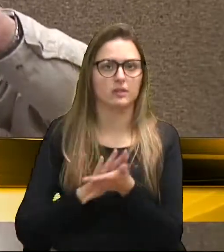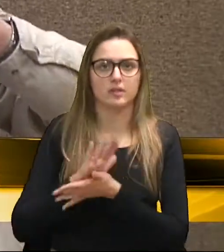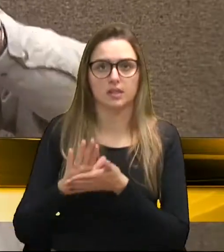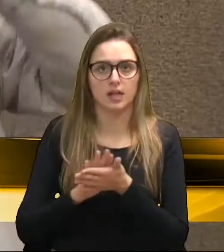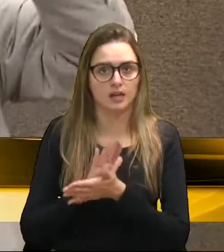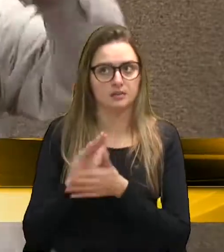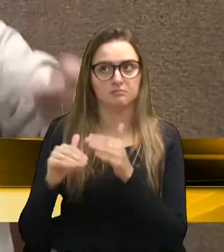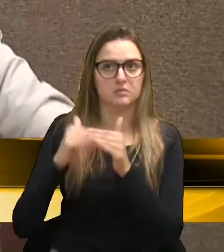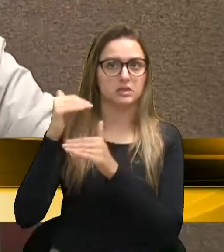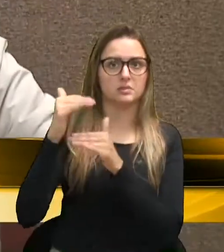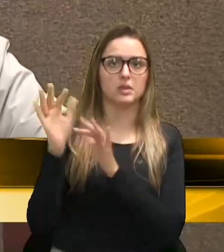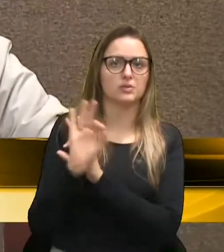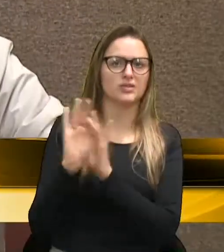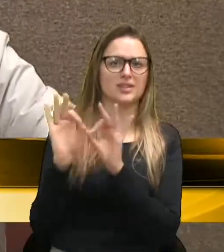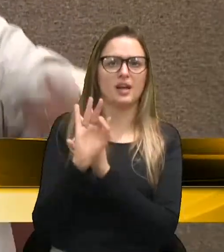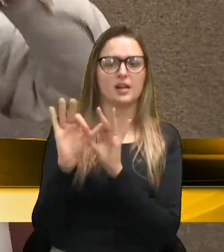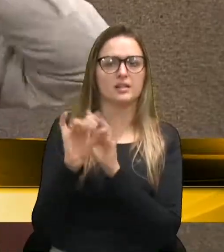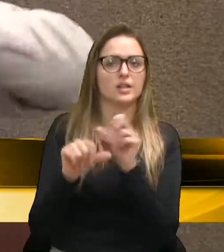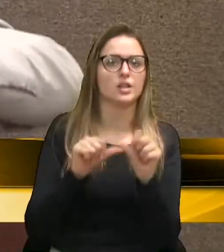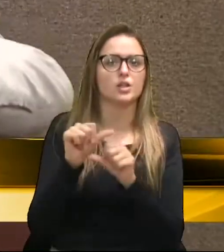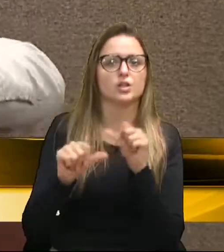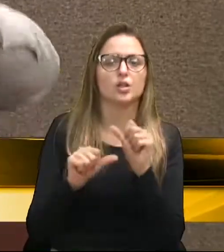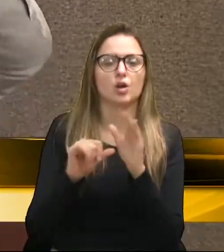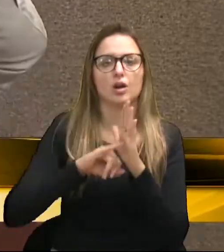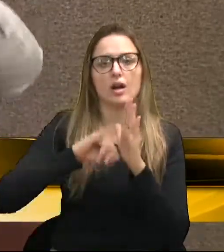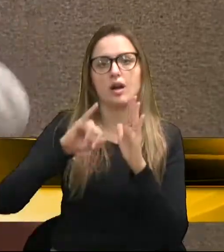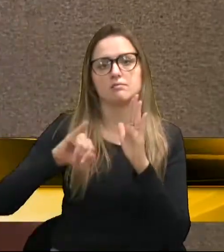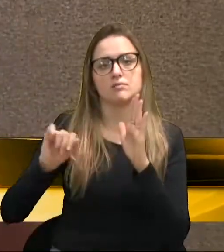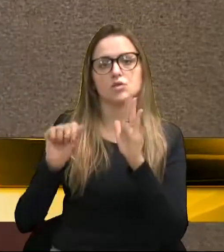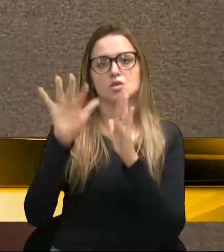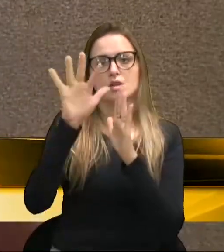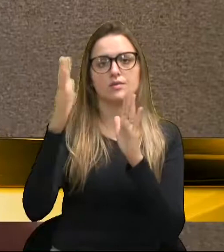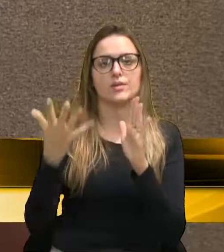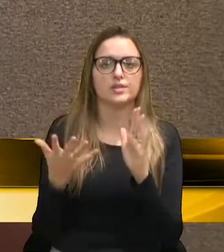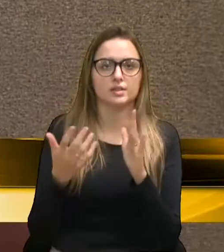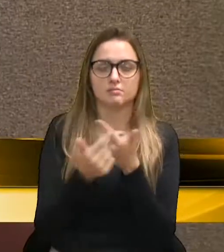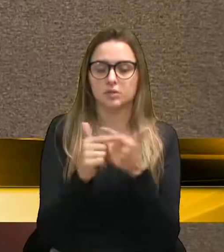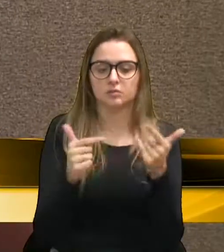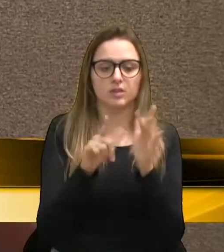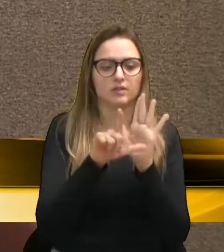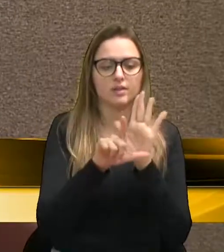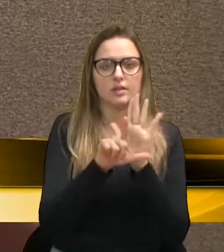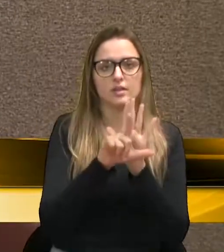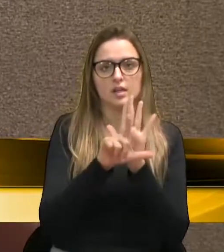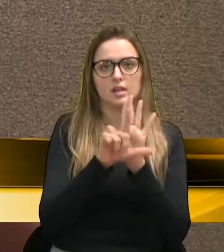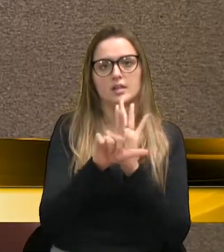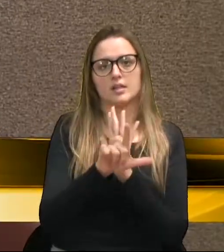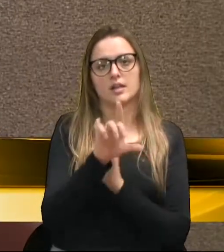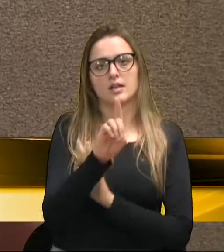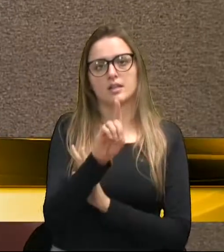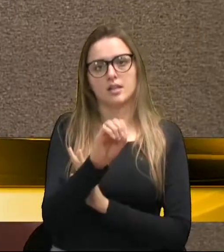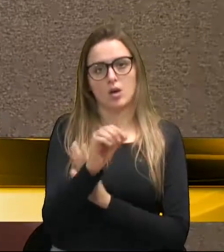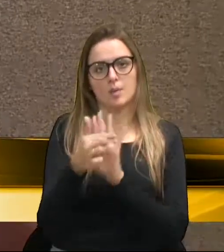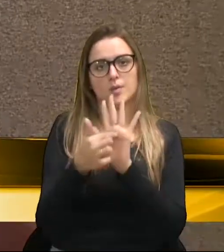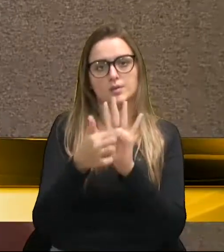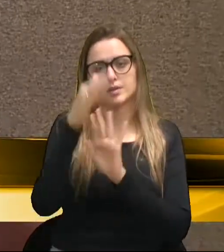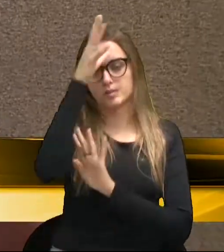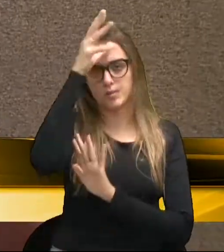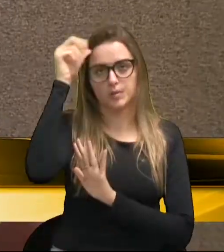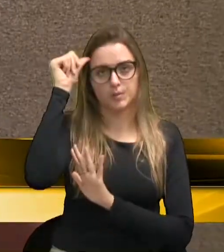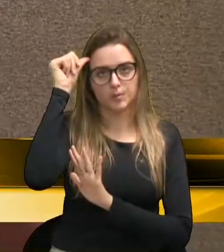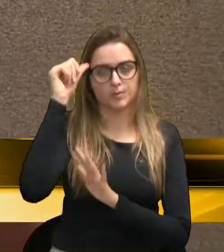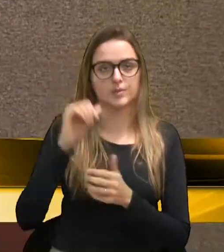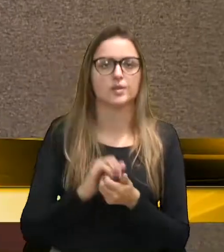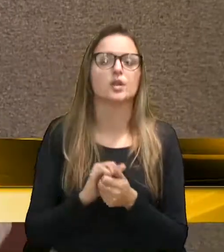é nem reajuste da inflação, não ocorreu nessa LDO apresentada pelo Poder Executivo.